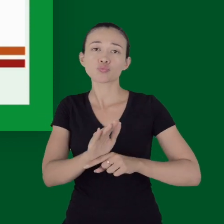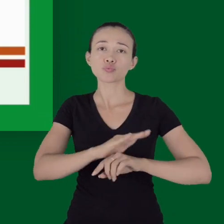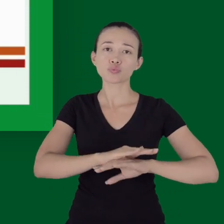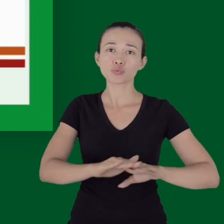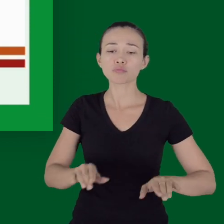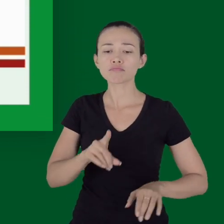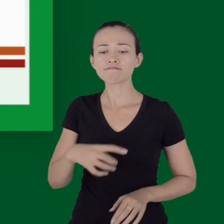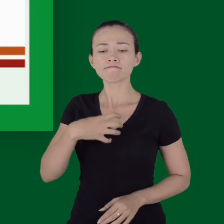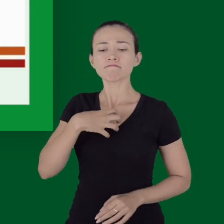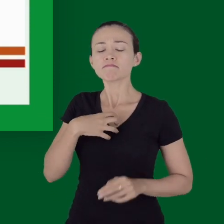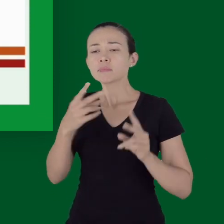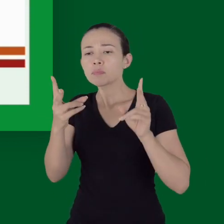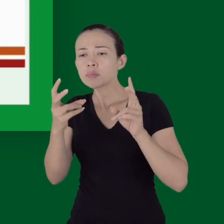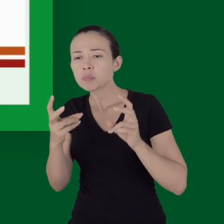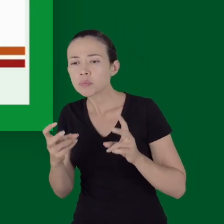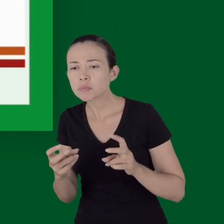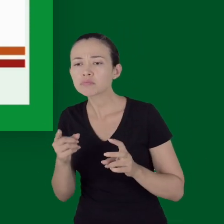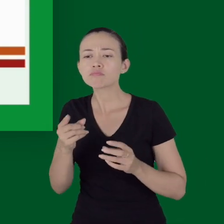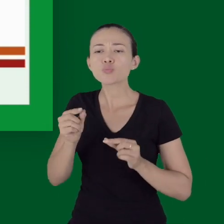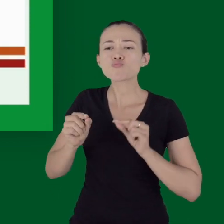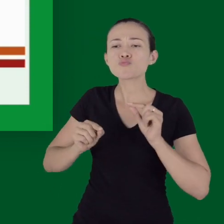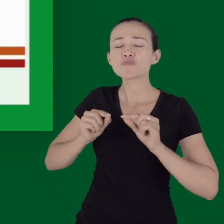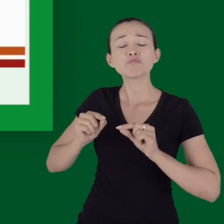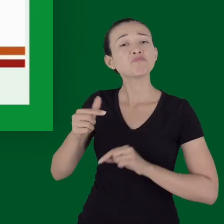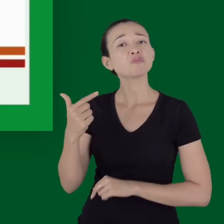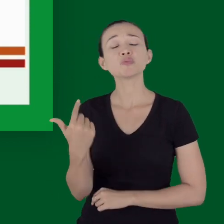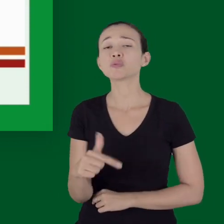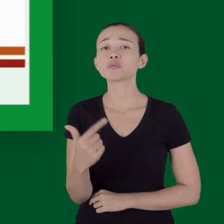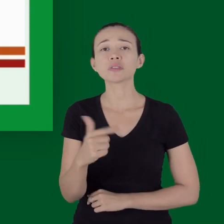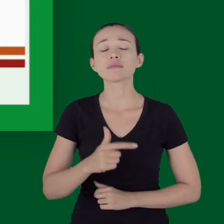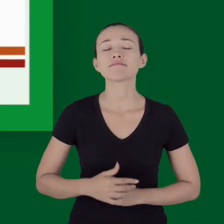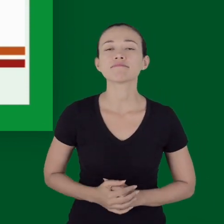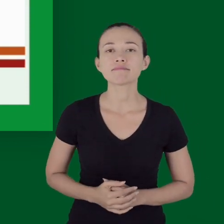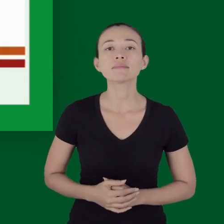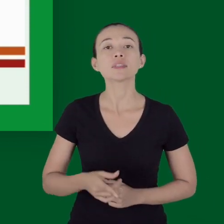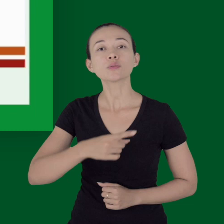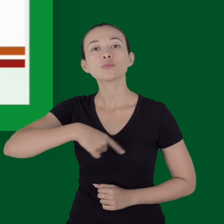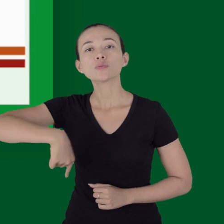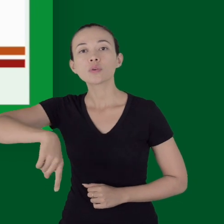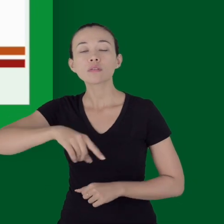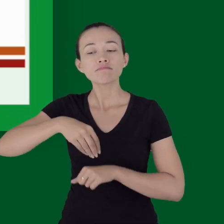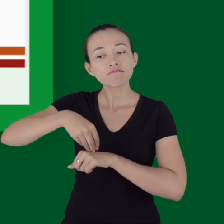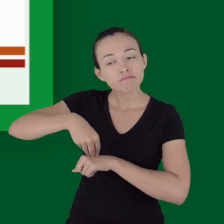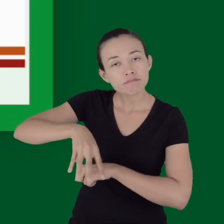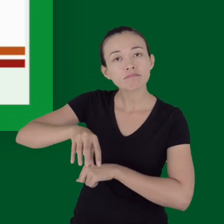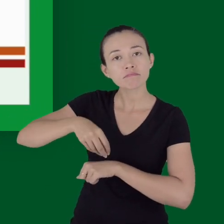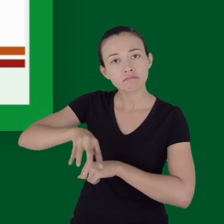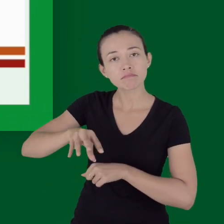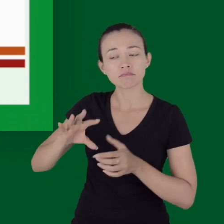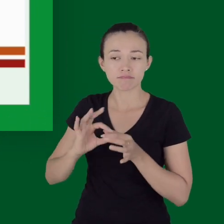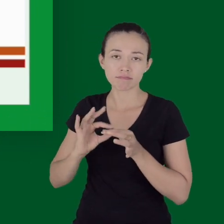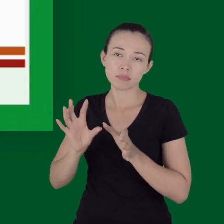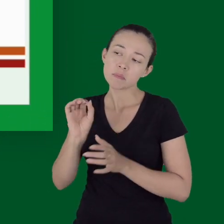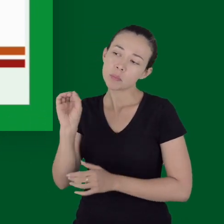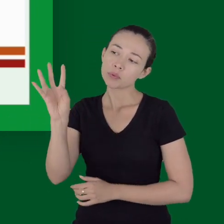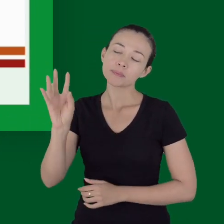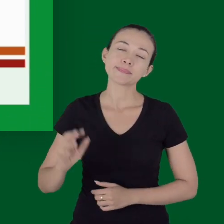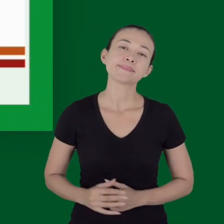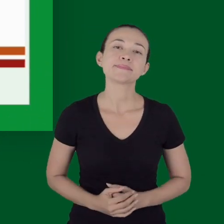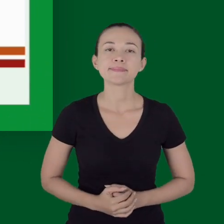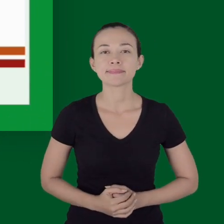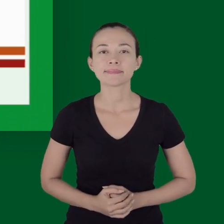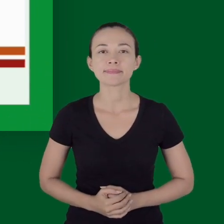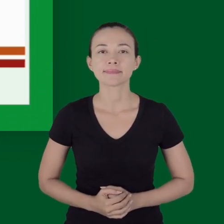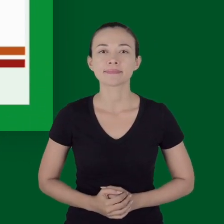sintomas ou sinais de traumas associados. A gente vai apenas orientar e liberar do local